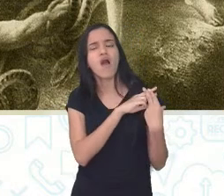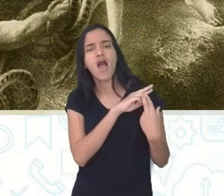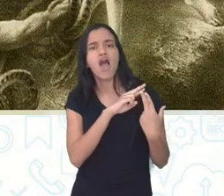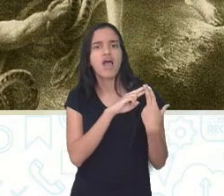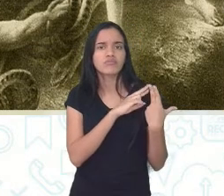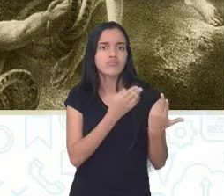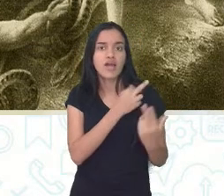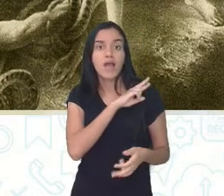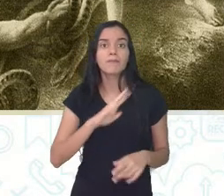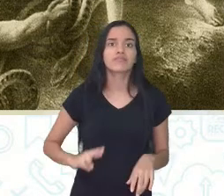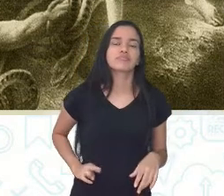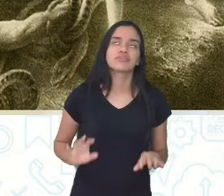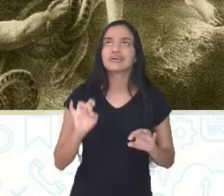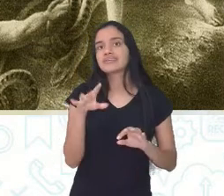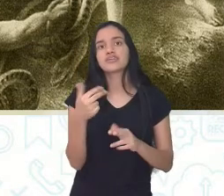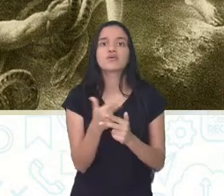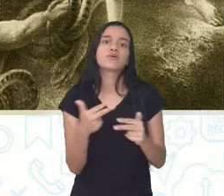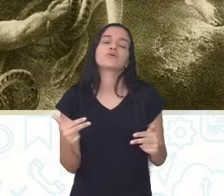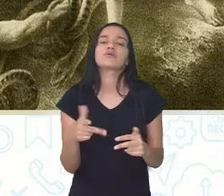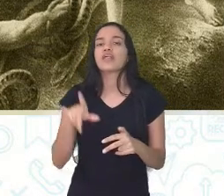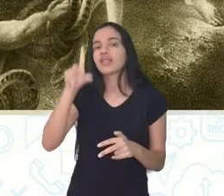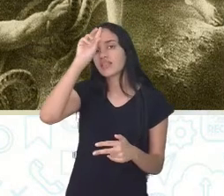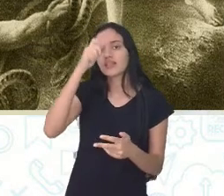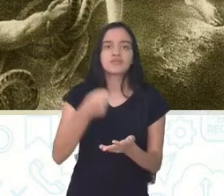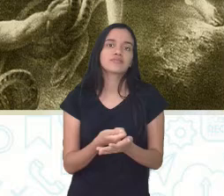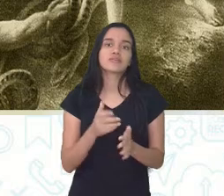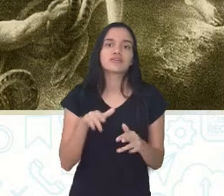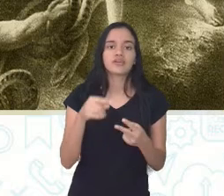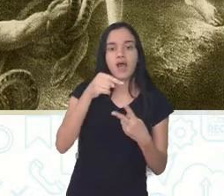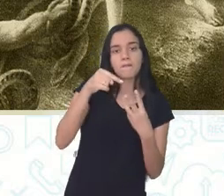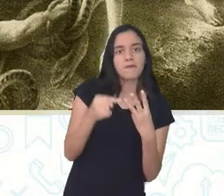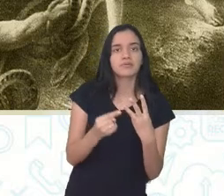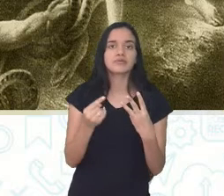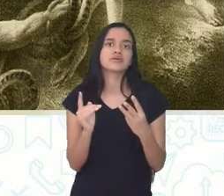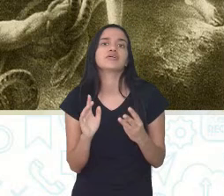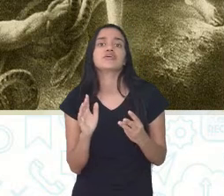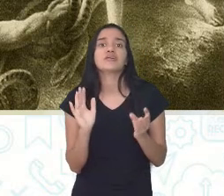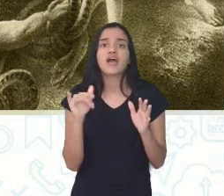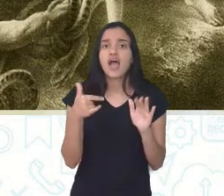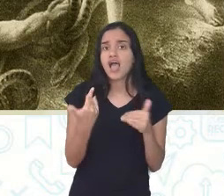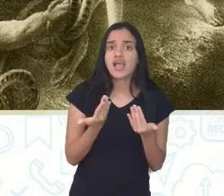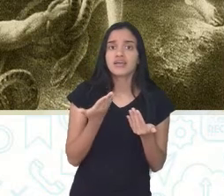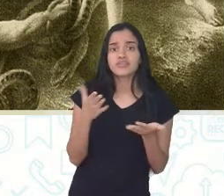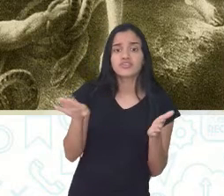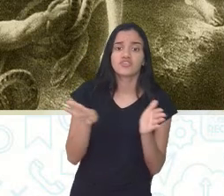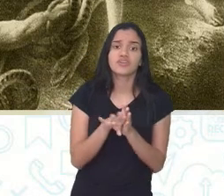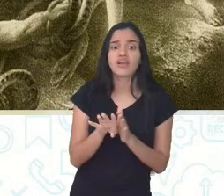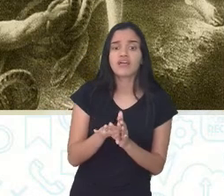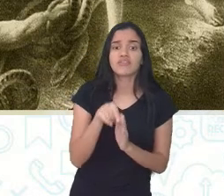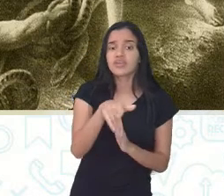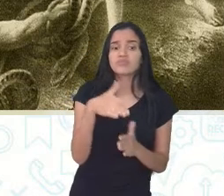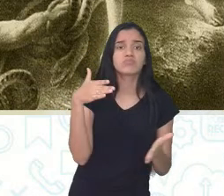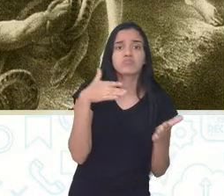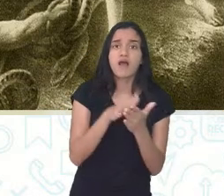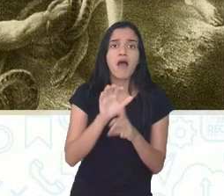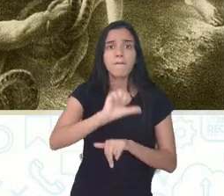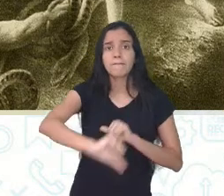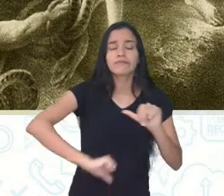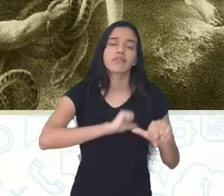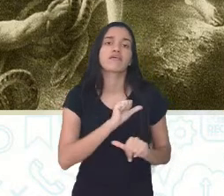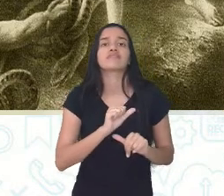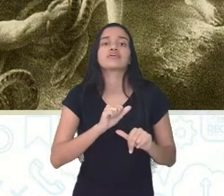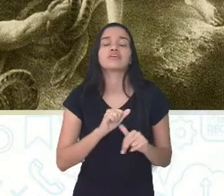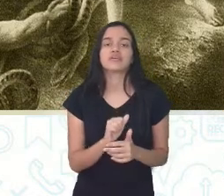porque se alguma coisa fosse definida em algum desses poderes, ele chegava ali e interferia.